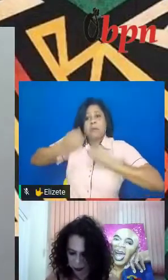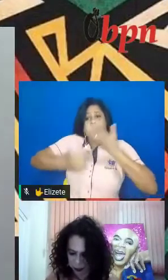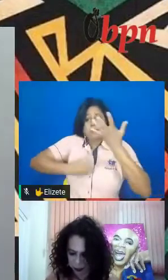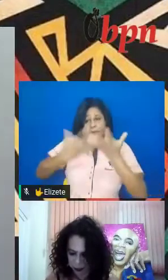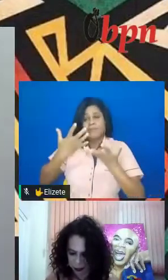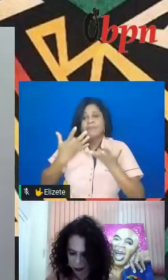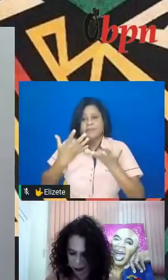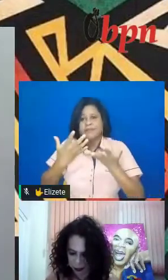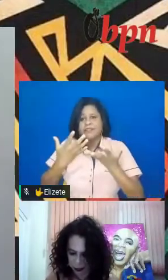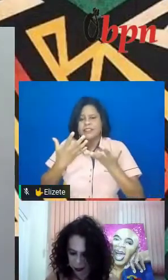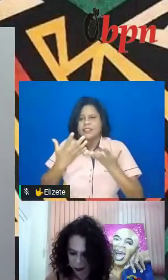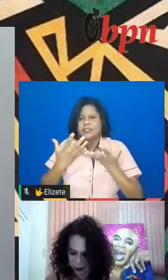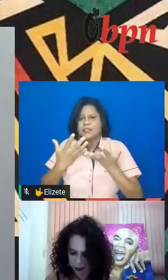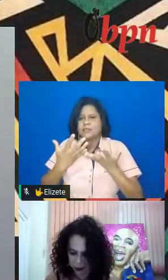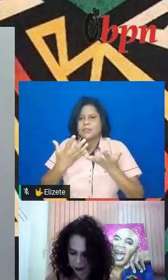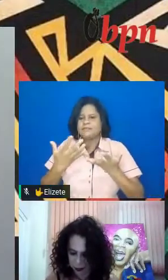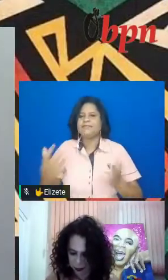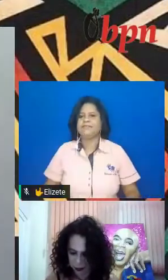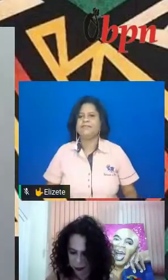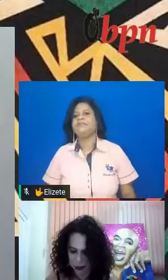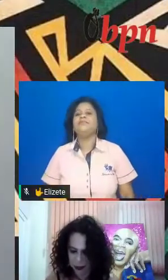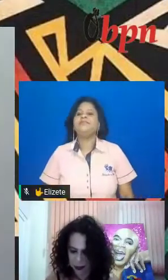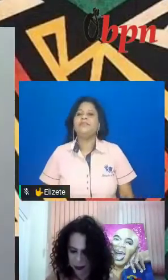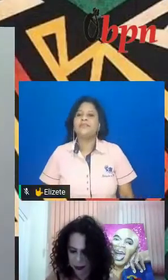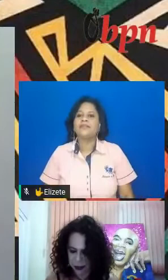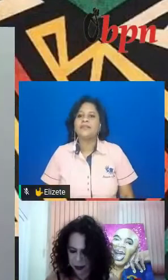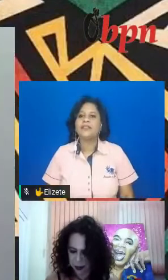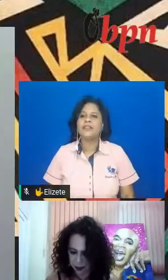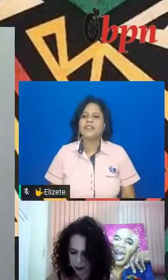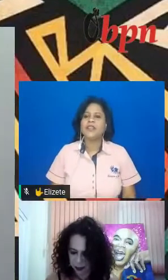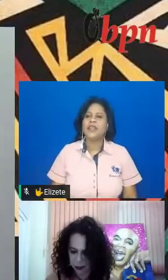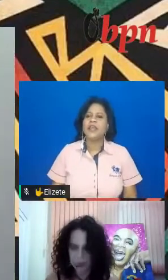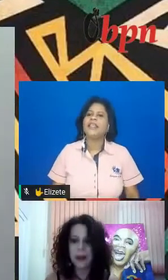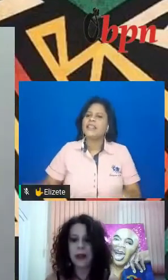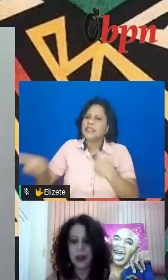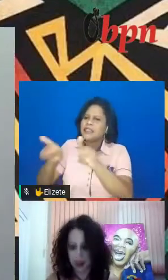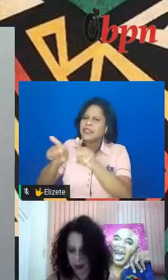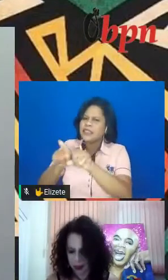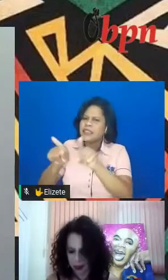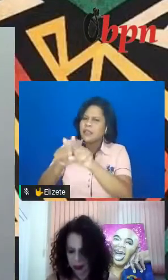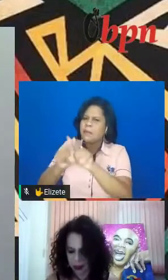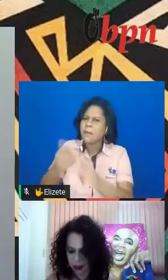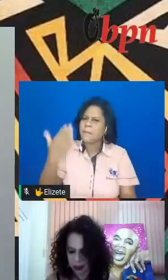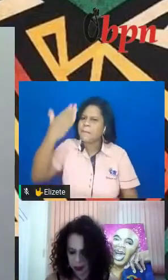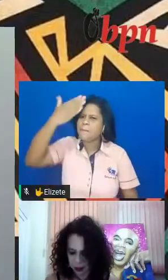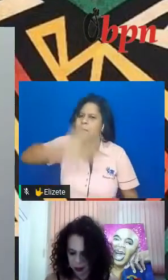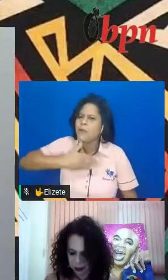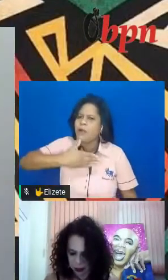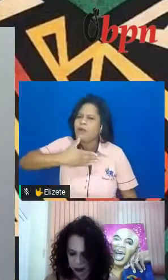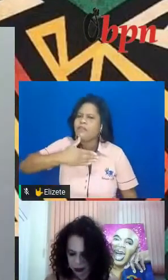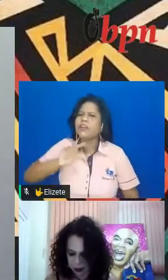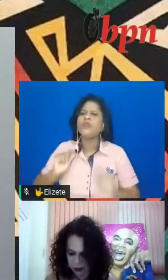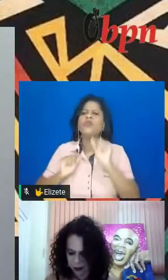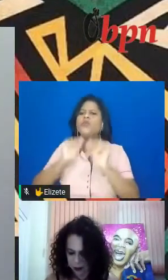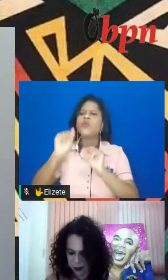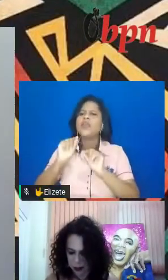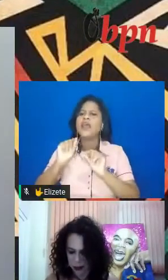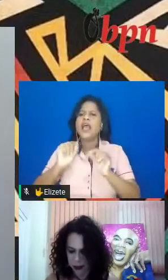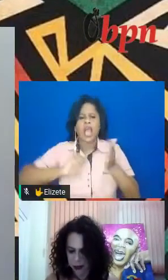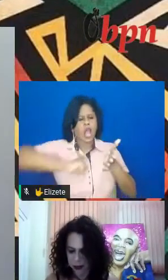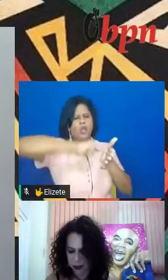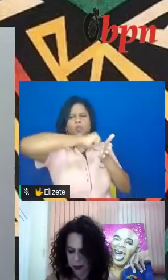o entusiasmo. Ele certifica que a nossa luta, que a